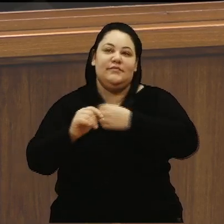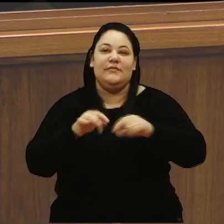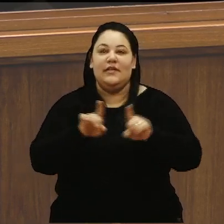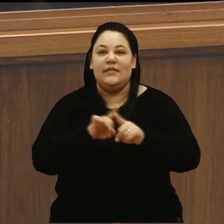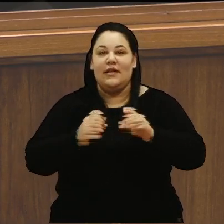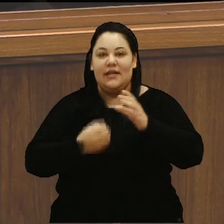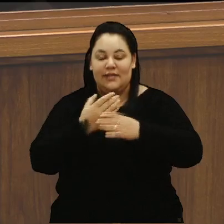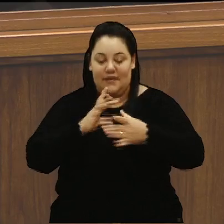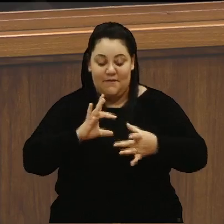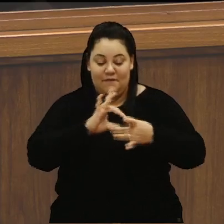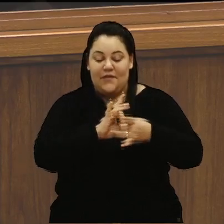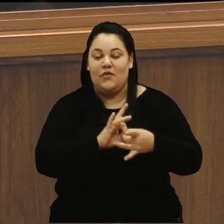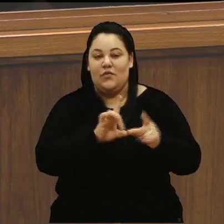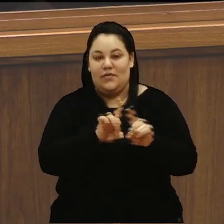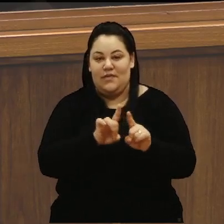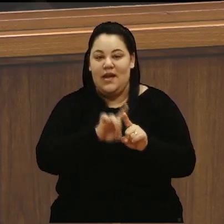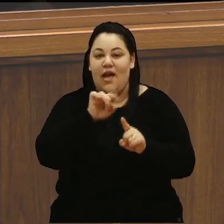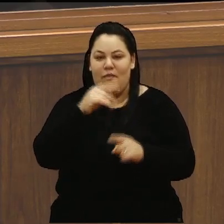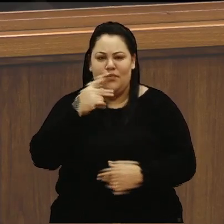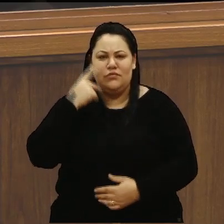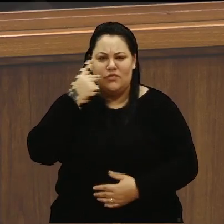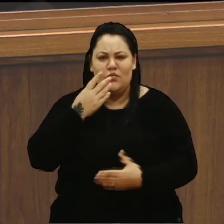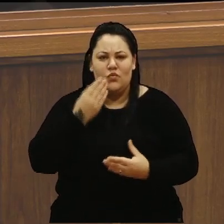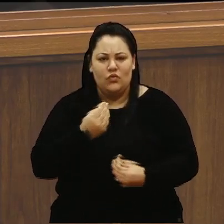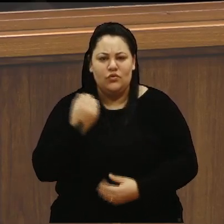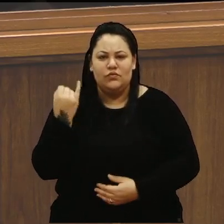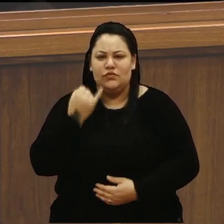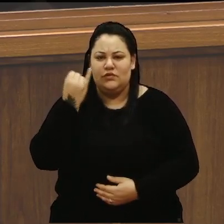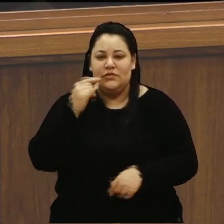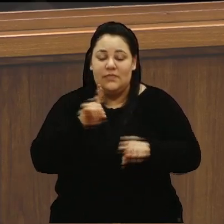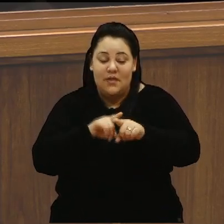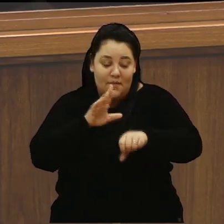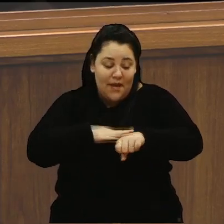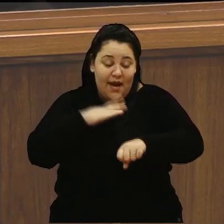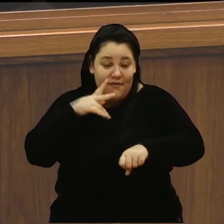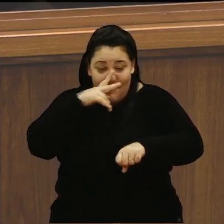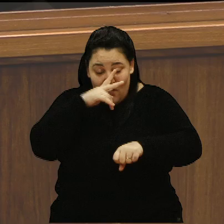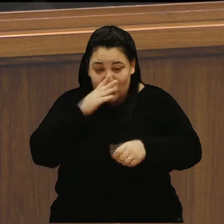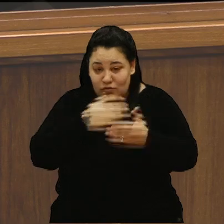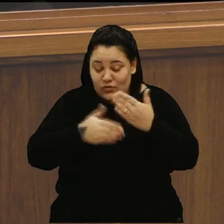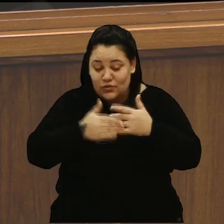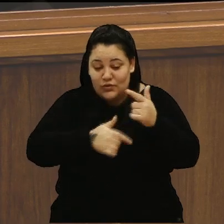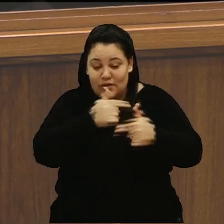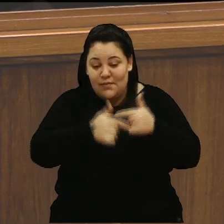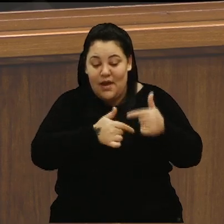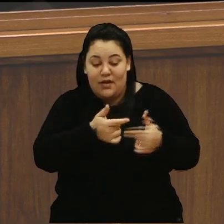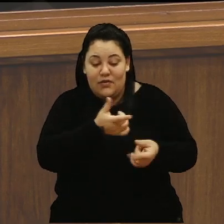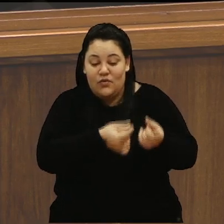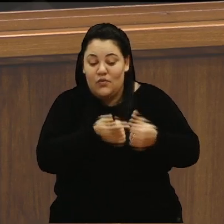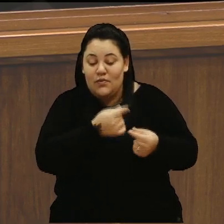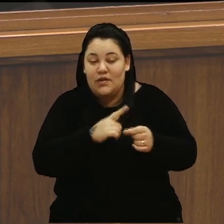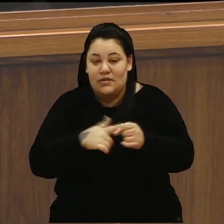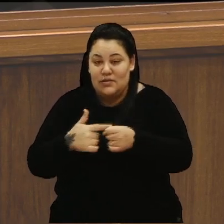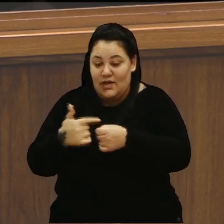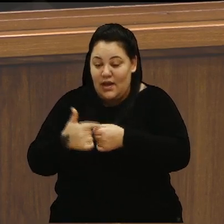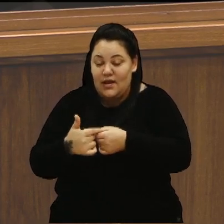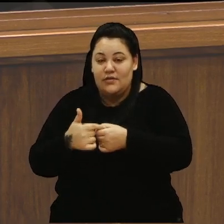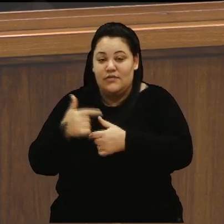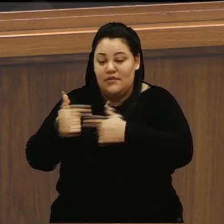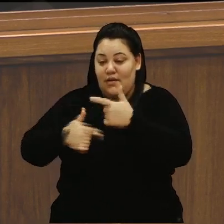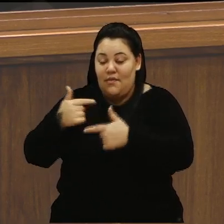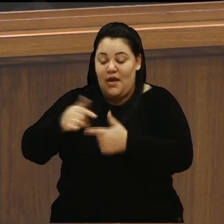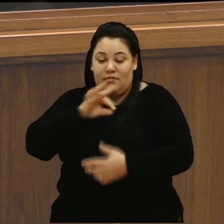vínculo. Então, ela é uma política importantíssima para fortalecer a economia da nossa cidade, o trabalho e a